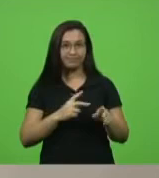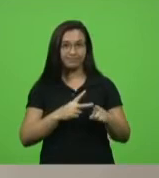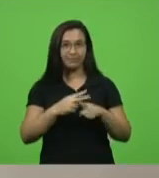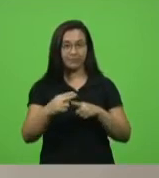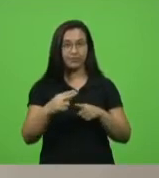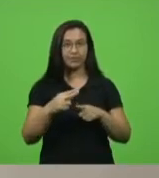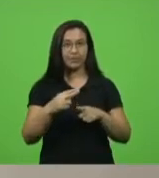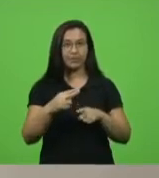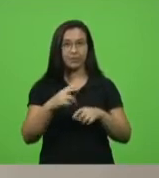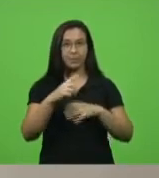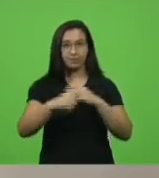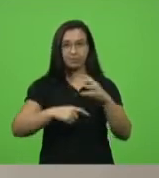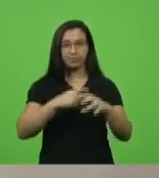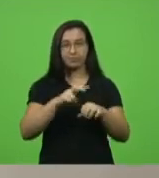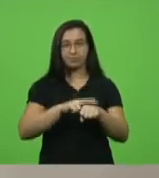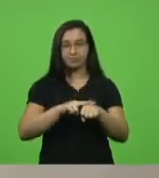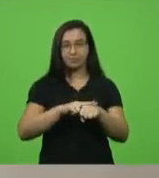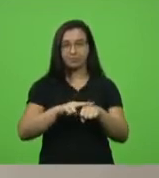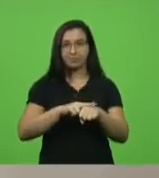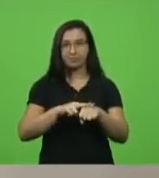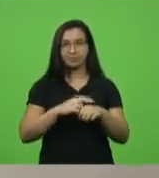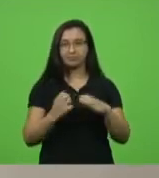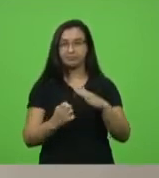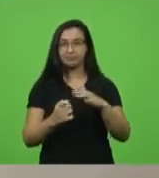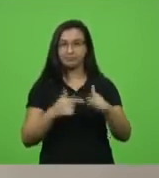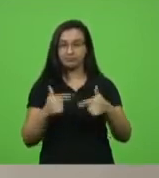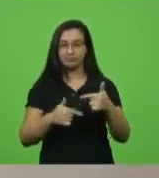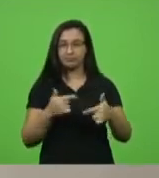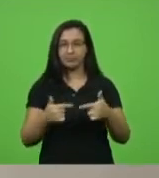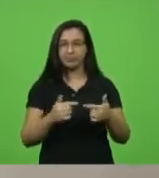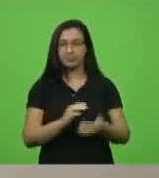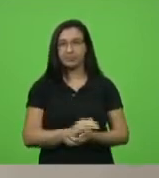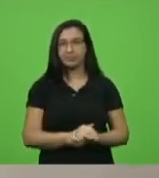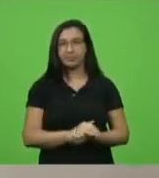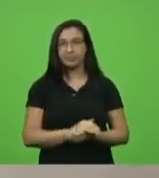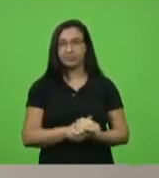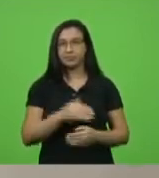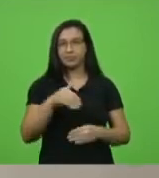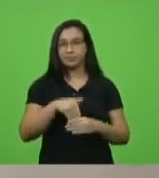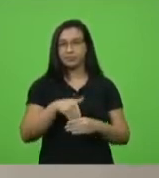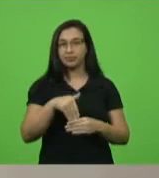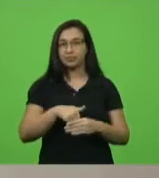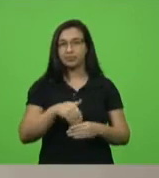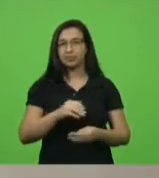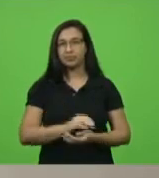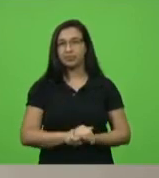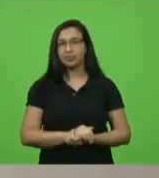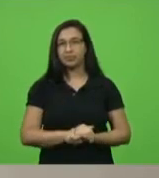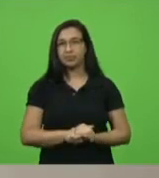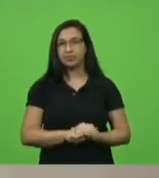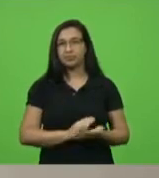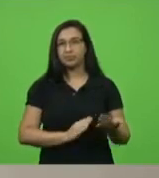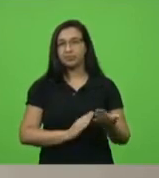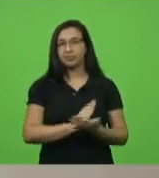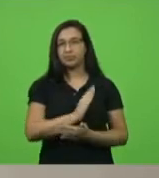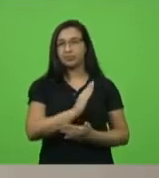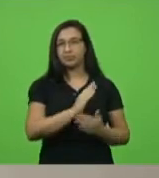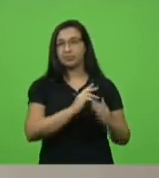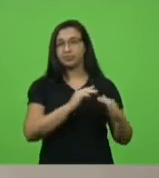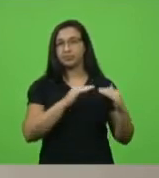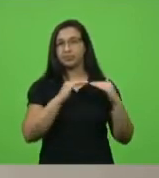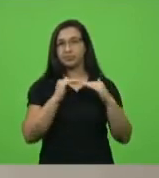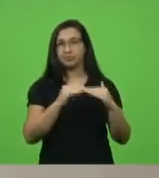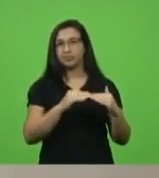Work. Em discussão. Não havendo quem queira discutir, em votação, deputados que aprovam, permaneçam como se encontra. Aprovado por